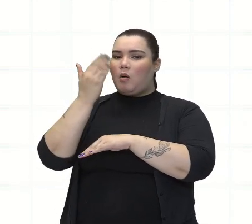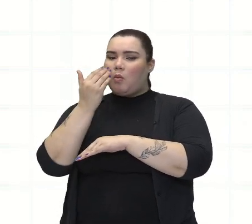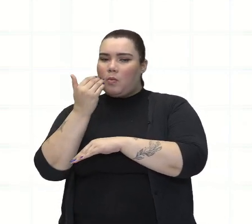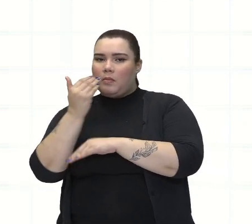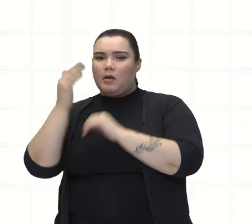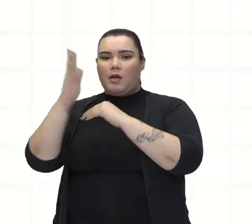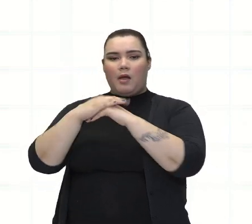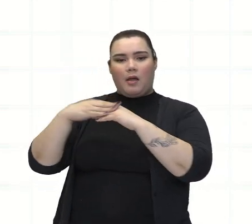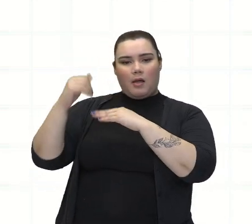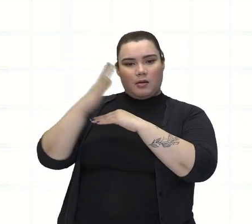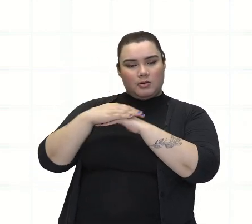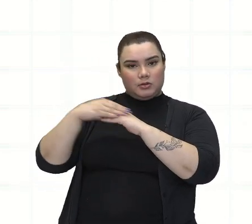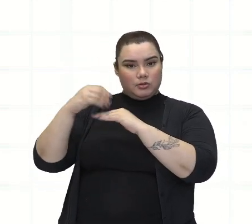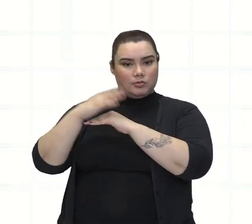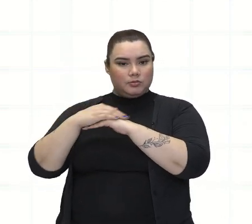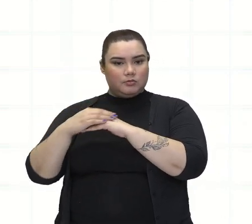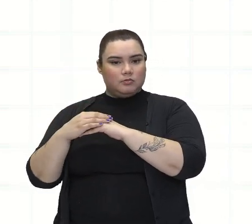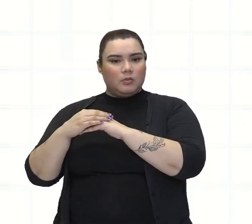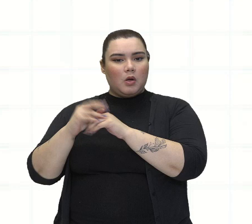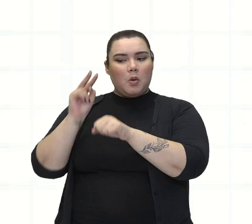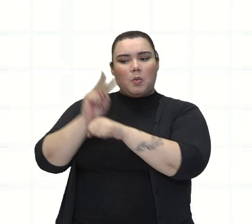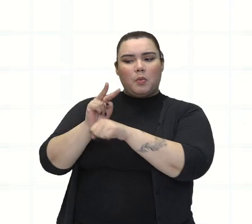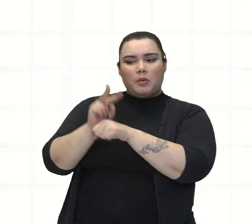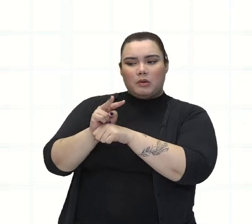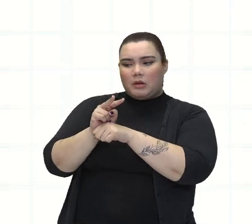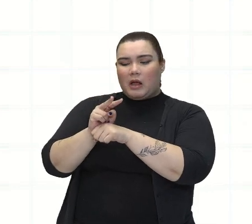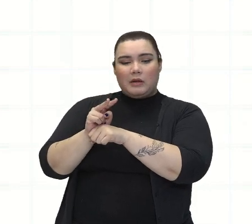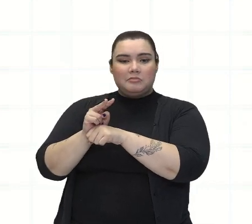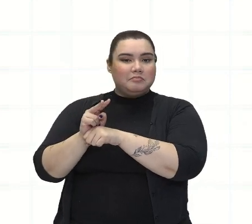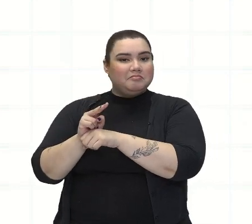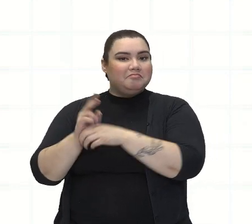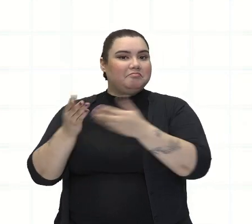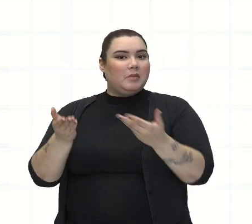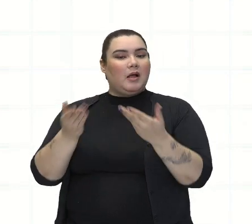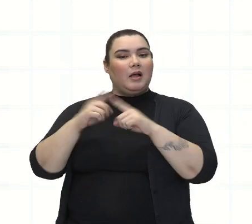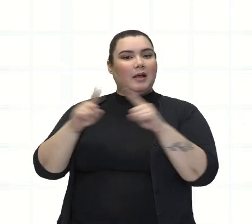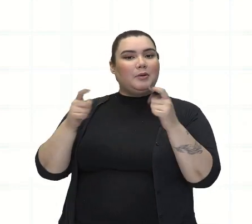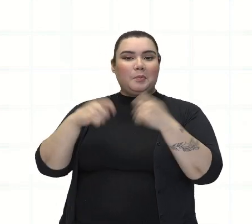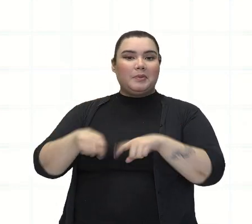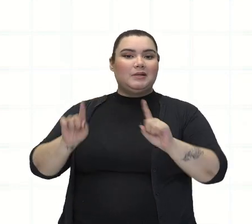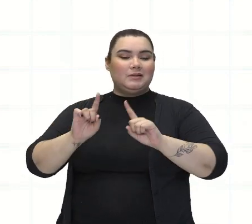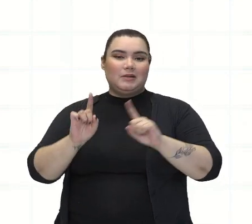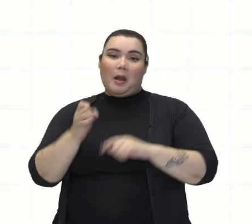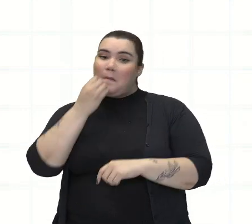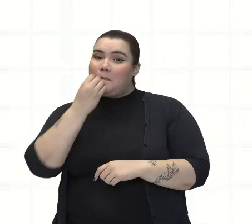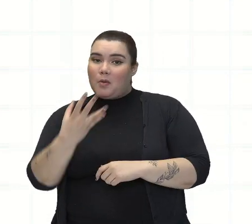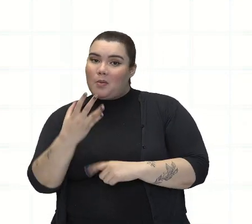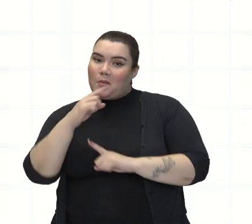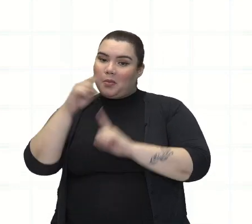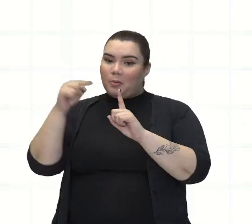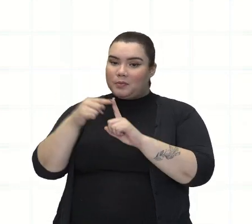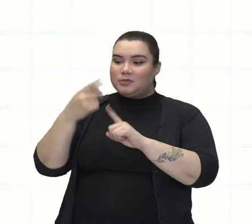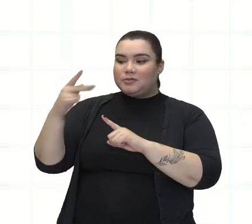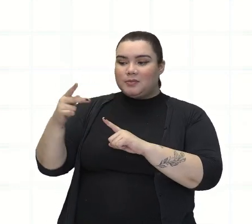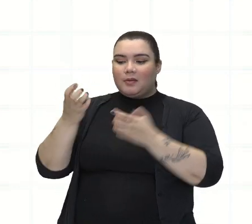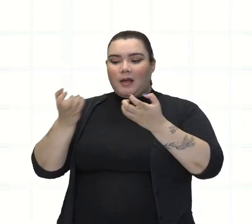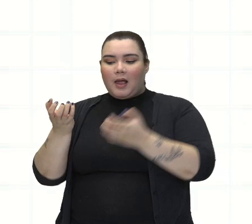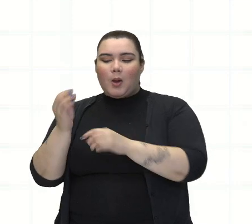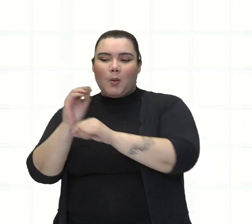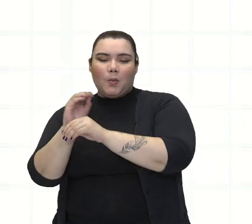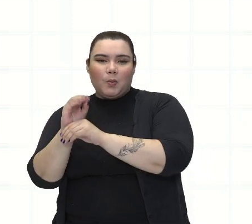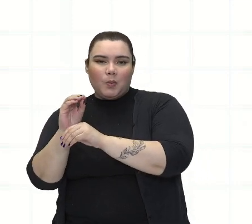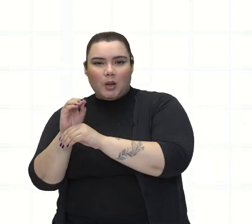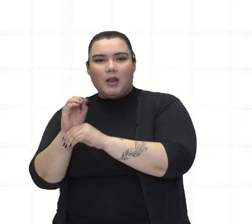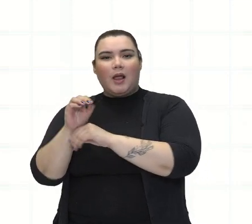carinhos. Foram cuidados o quê? Em vão. A intenção era boa, porque ela estava cuidando do passarinho, mesmo